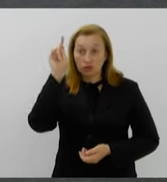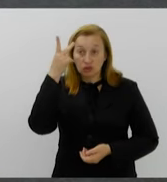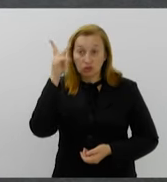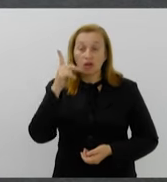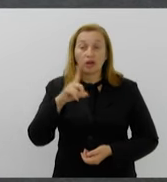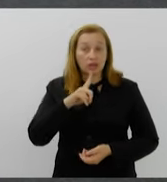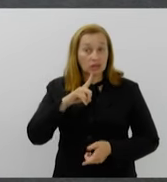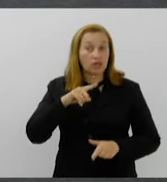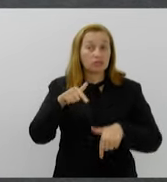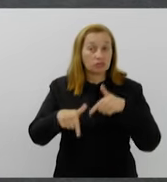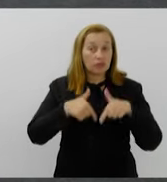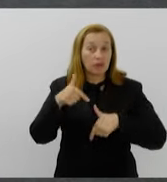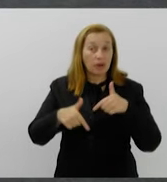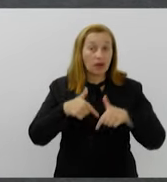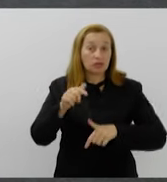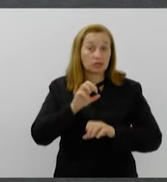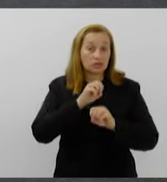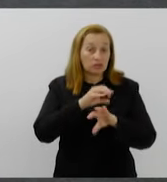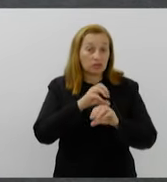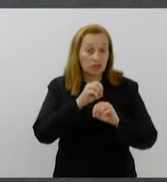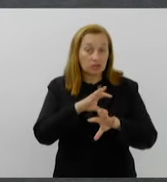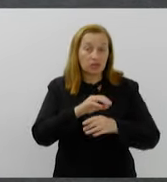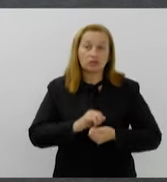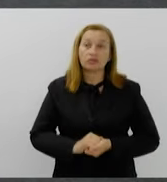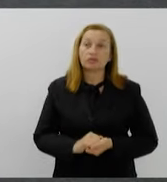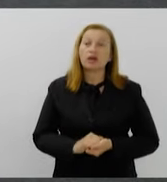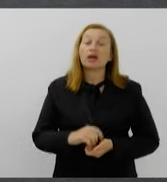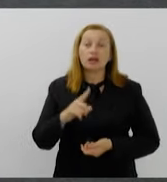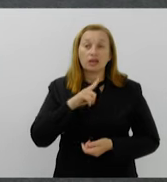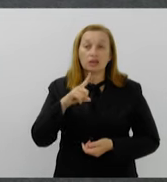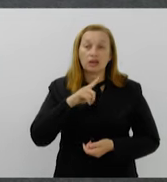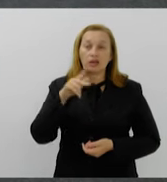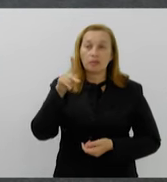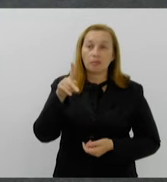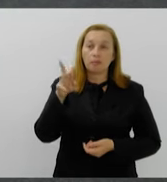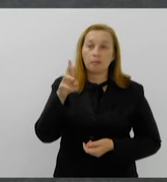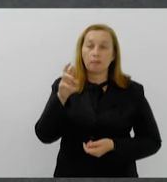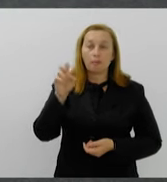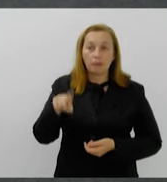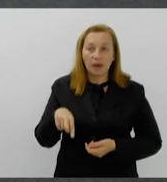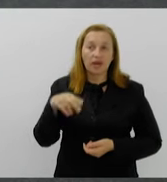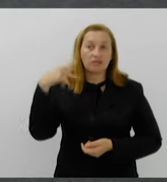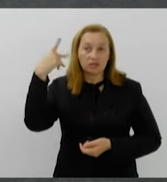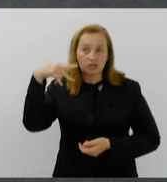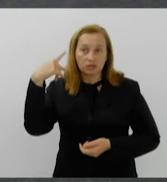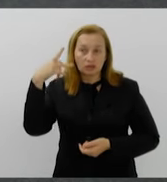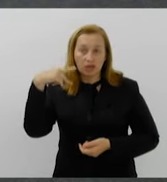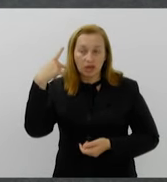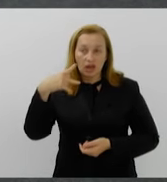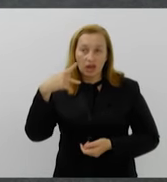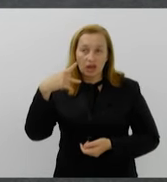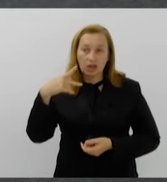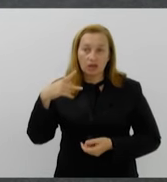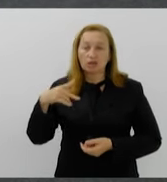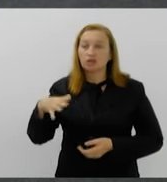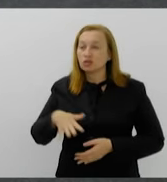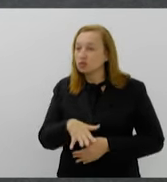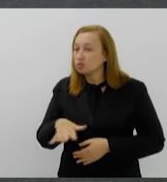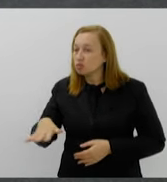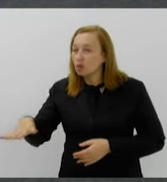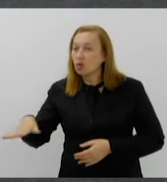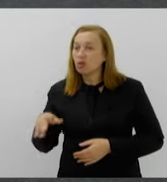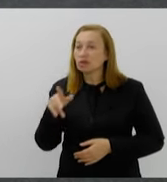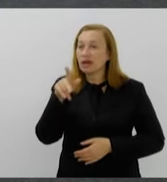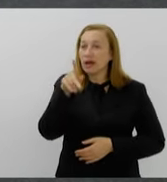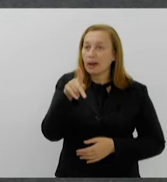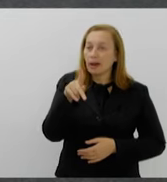educador Popular ele tem um pré-vestibular comunitário né no Morro da Previdência